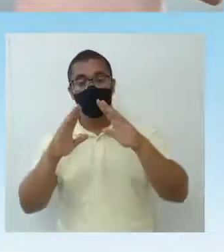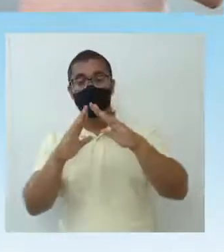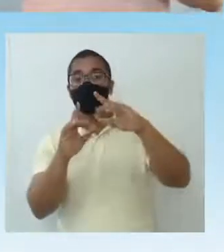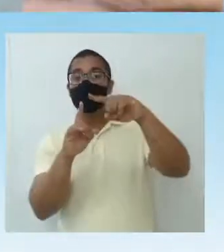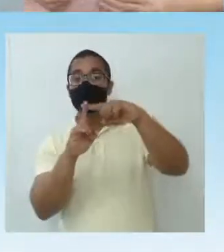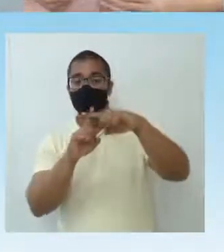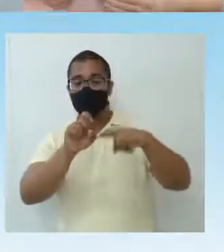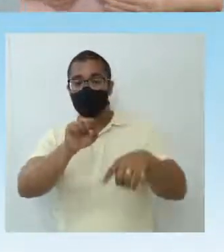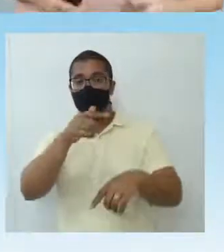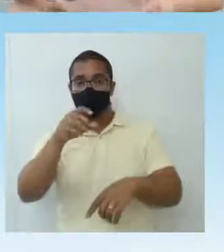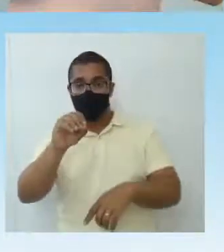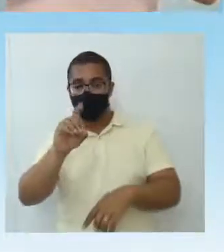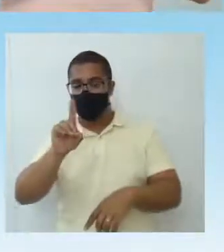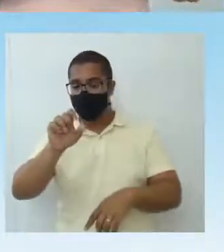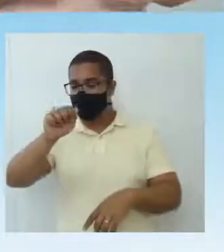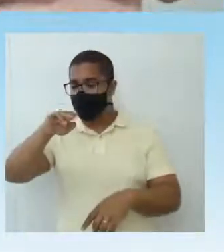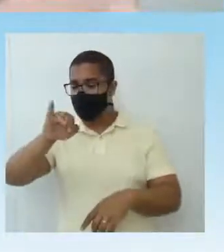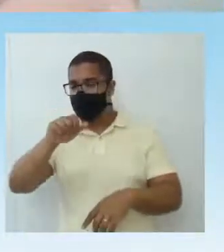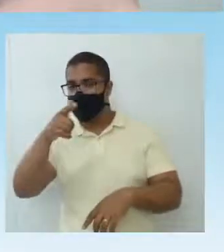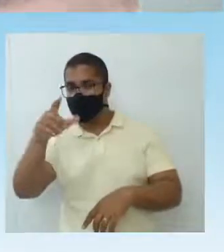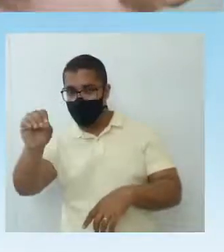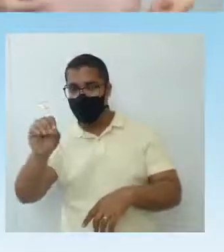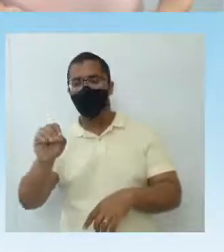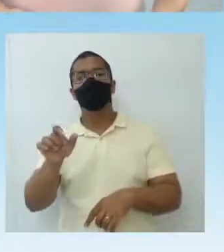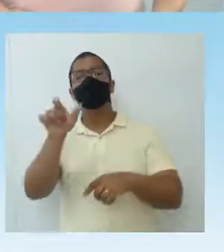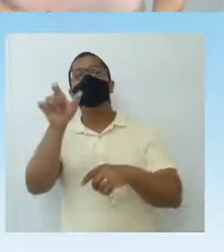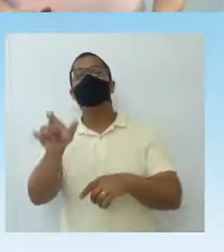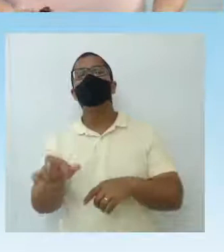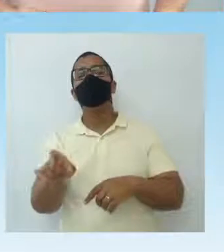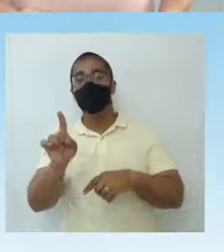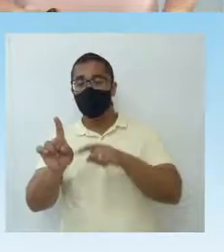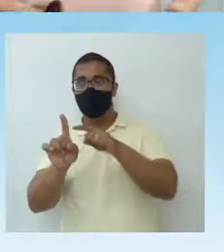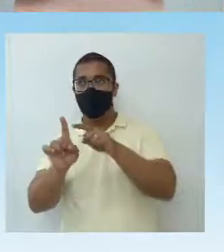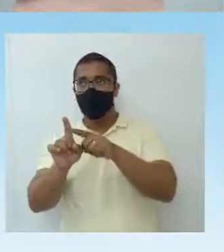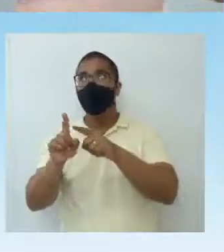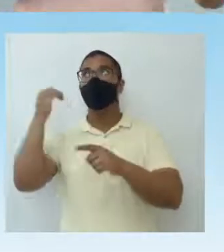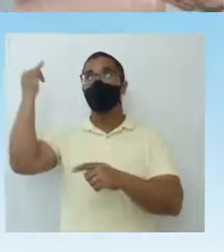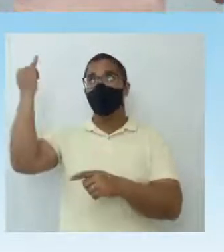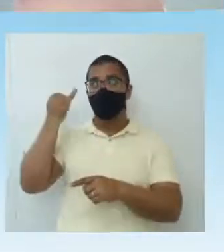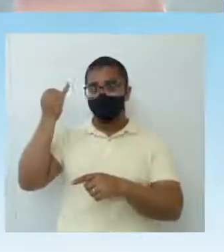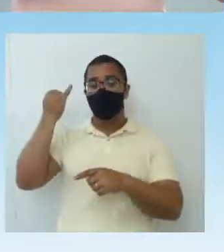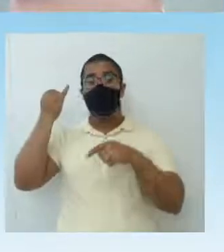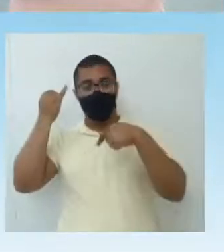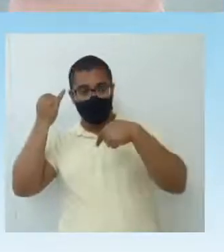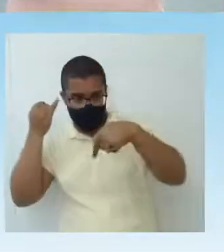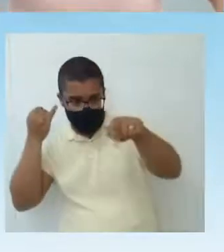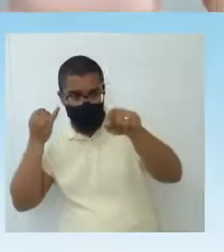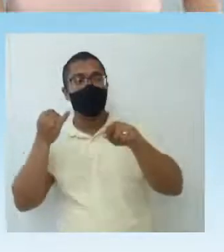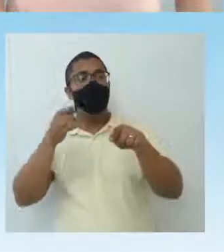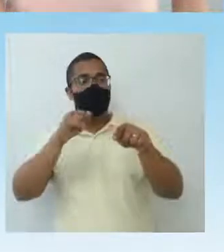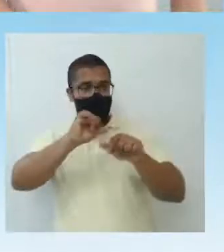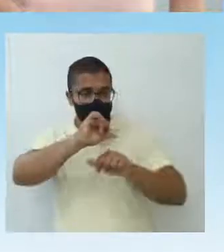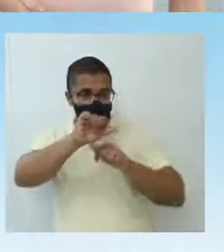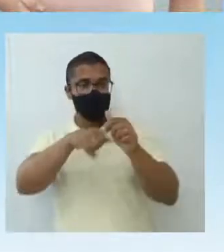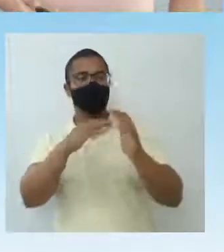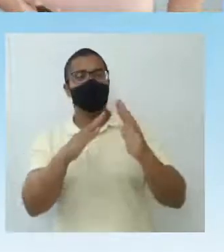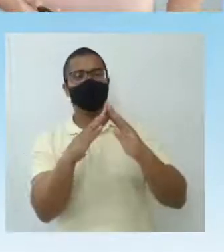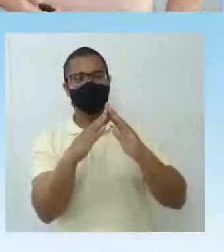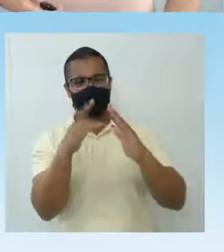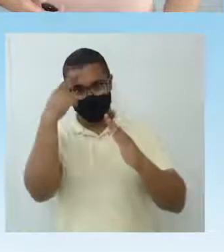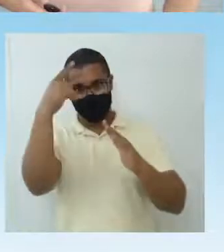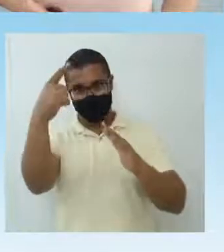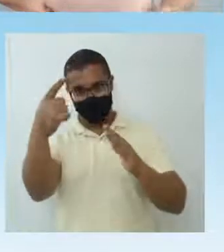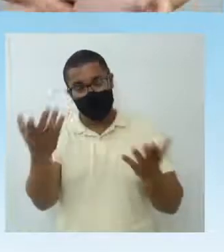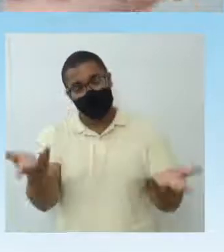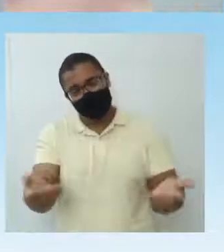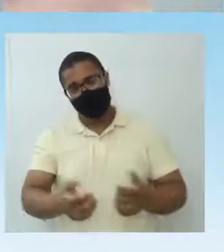de São Damião, nessa igreja onde ele ouvira: Vá, Francisco, renove a minha casa. Então vamos